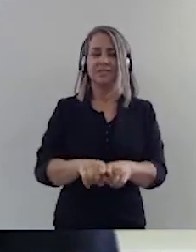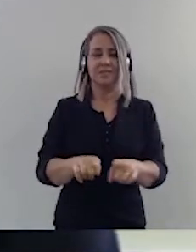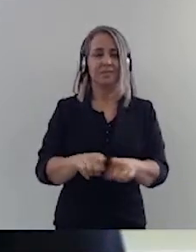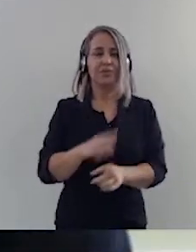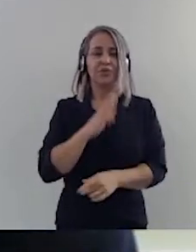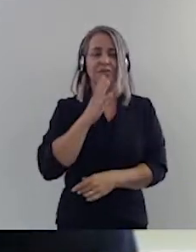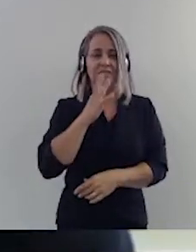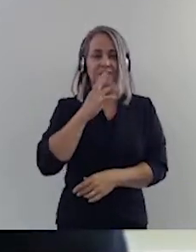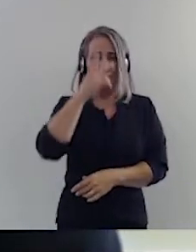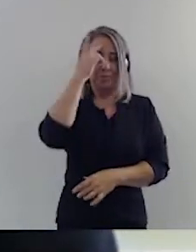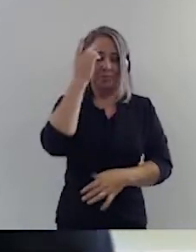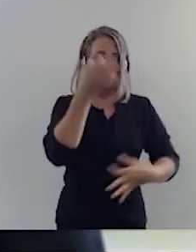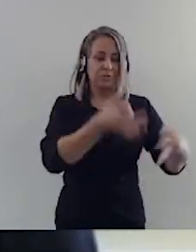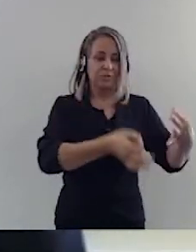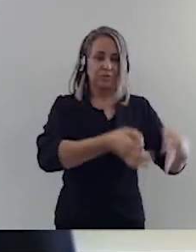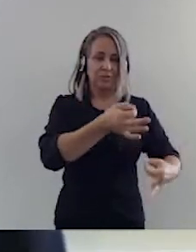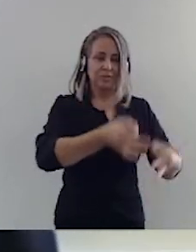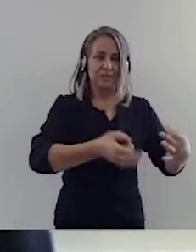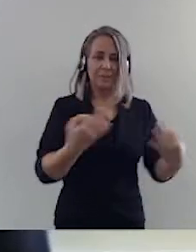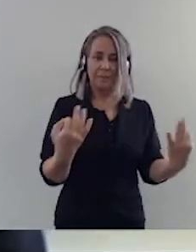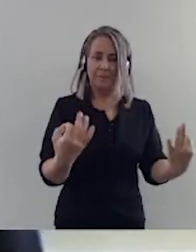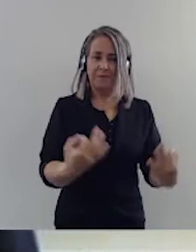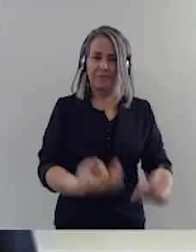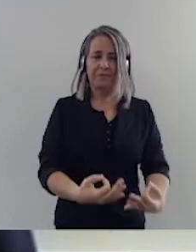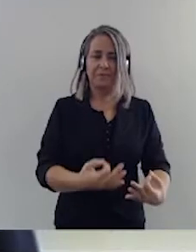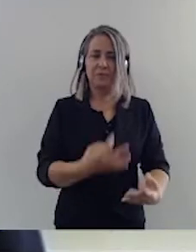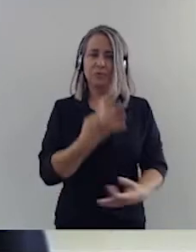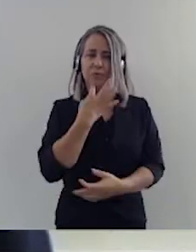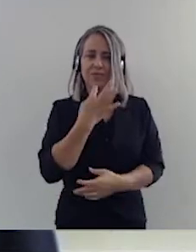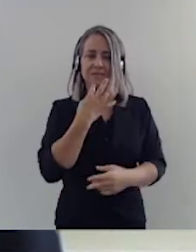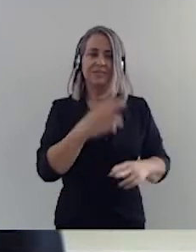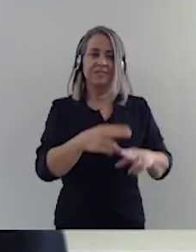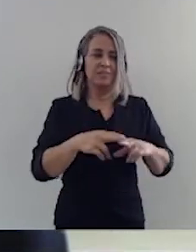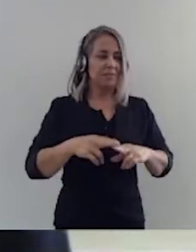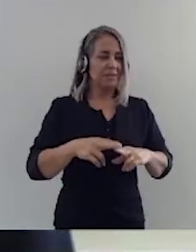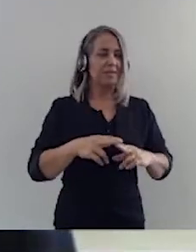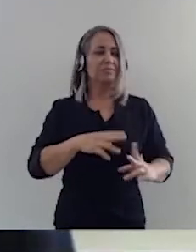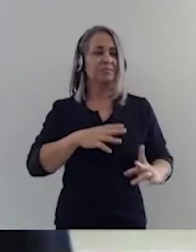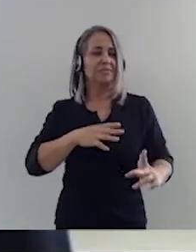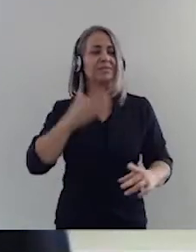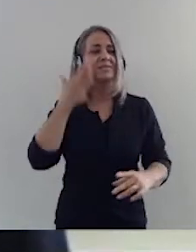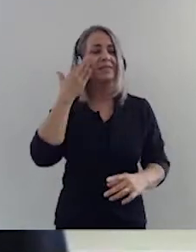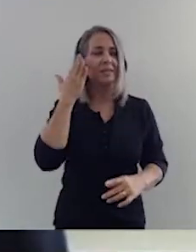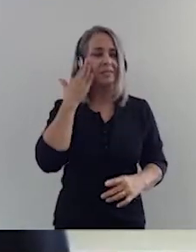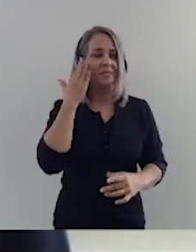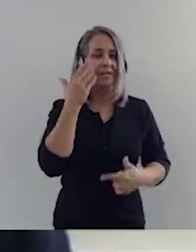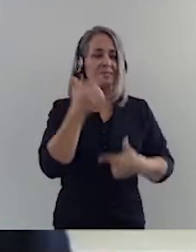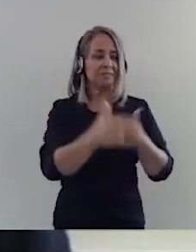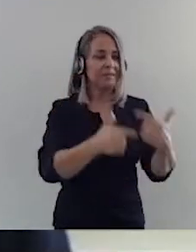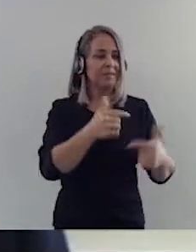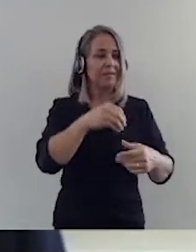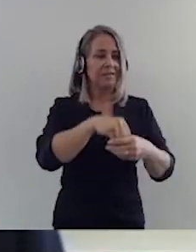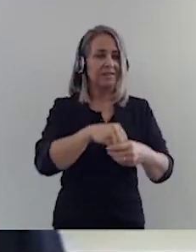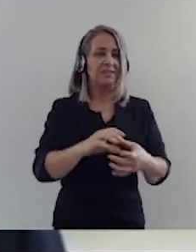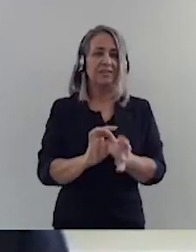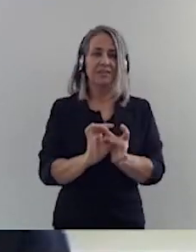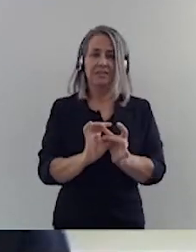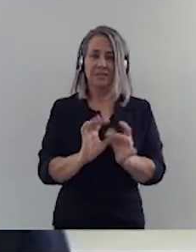um jurista perfeitamente identificado com esta causa, que é a defesa da